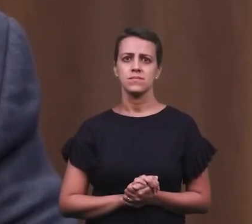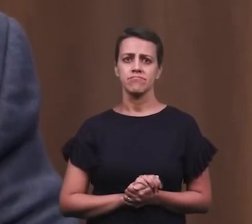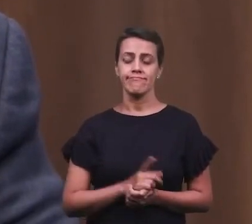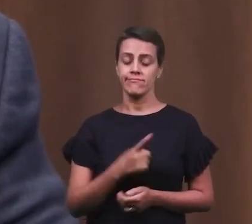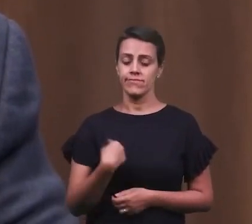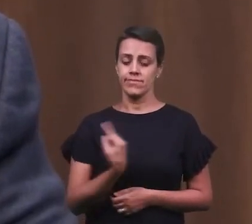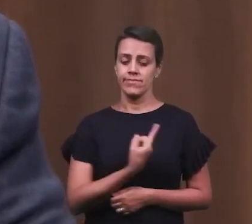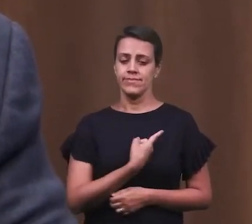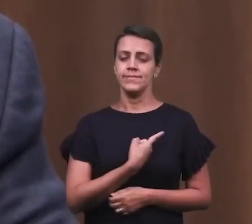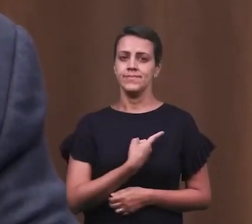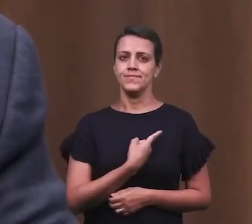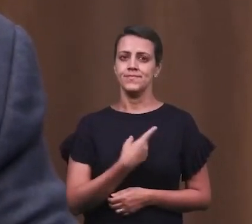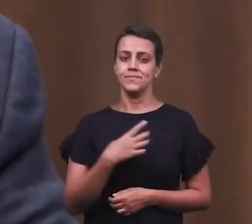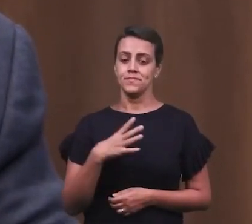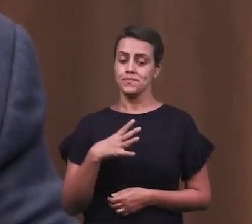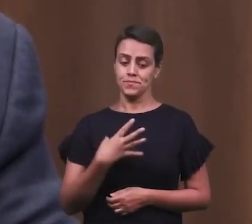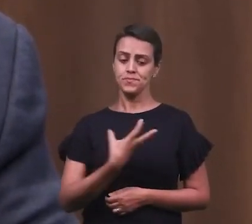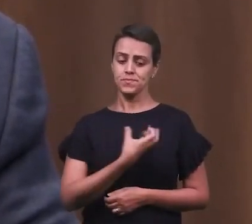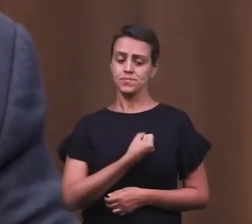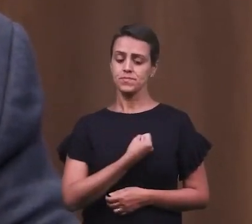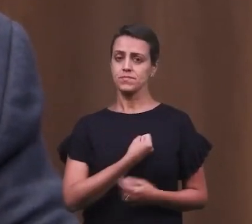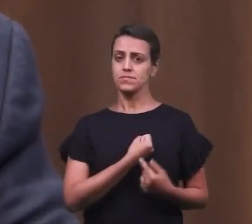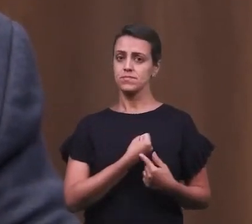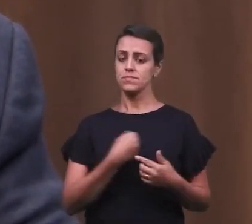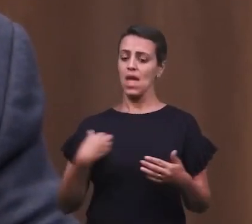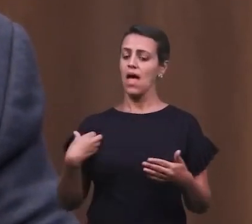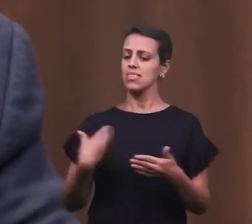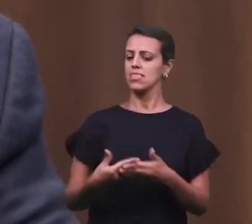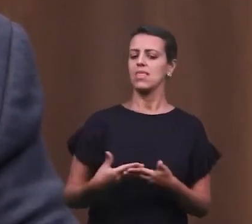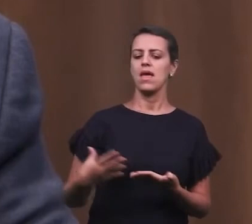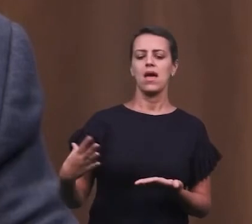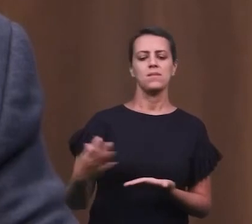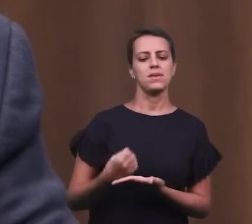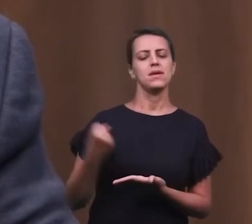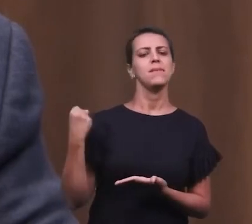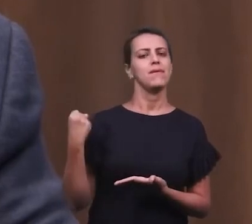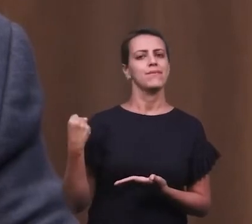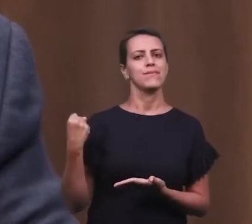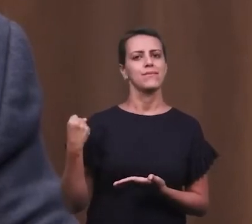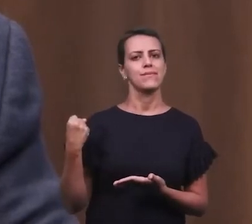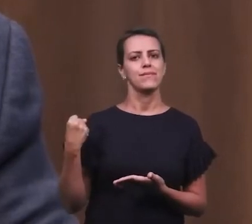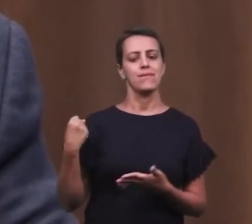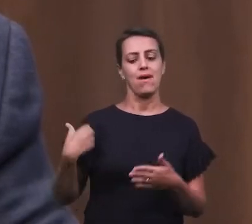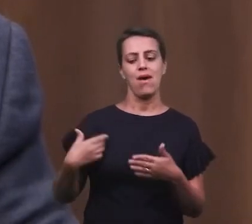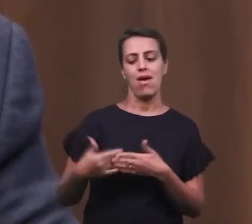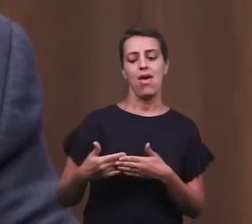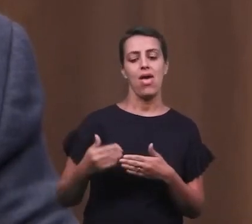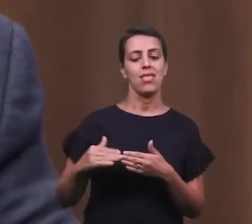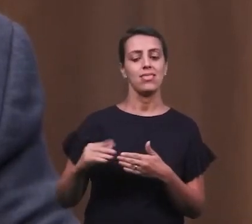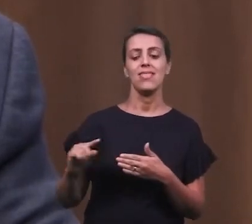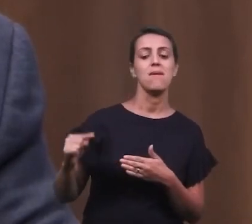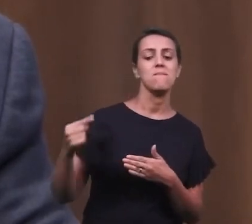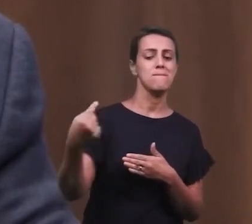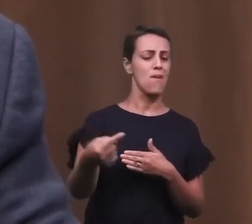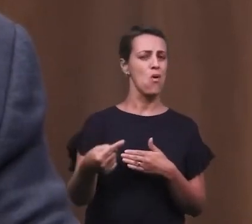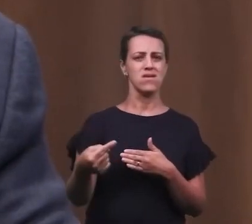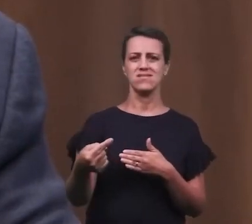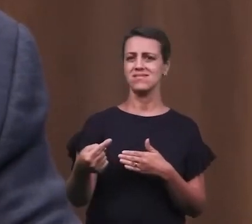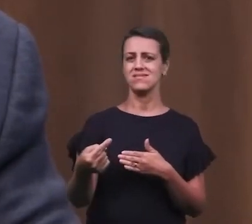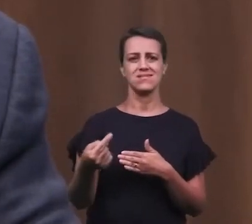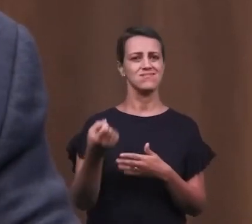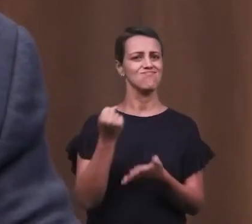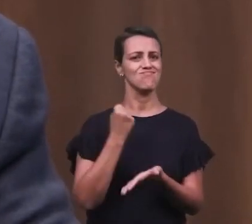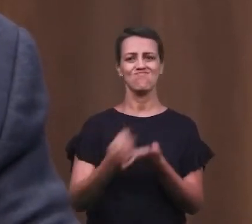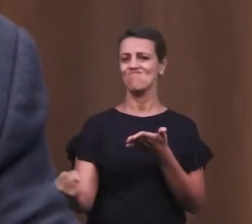tempo de salvação, ele é até o arrebatamento. Depois do arrebatamento, não existe outro momento, uma segunda chance,